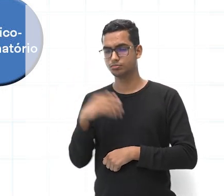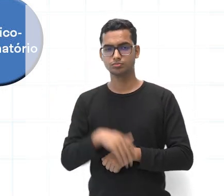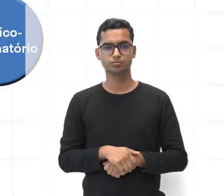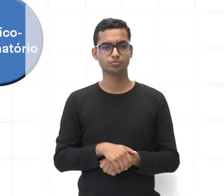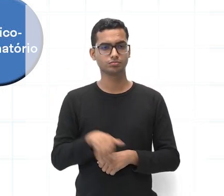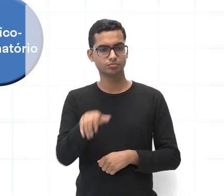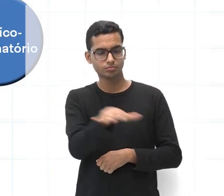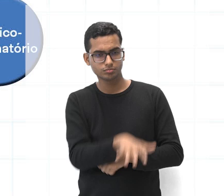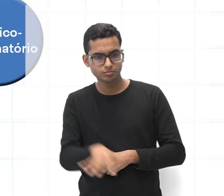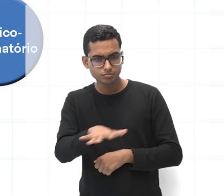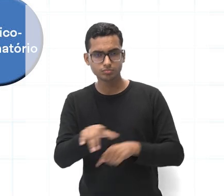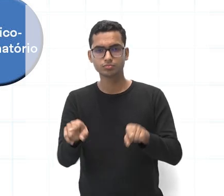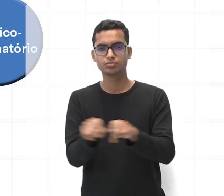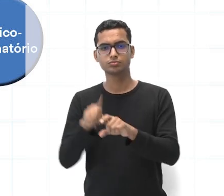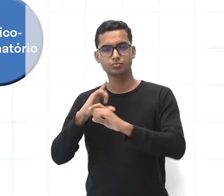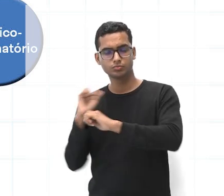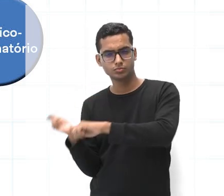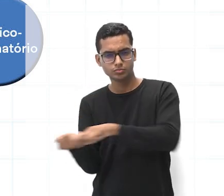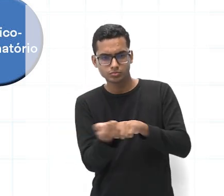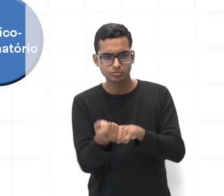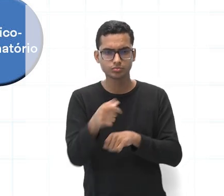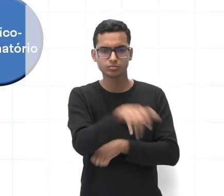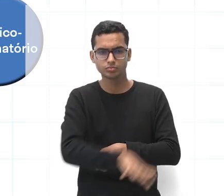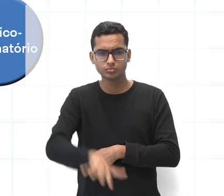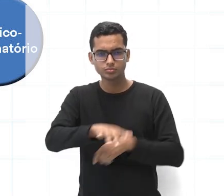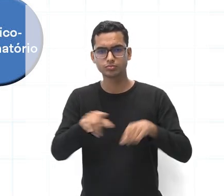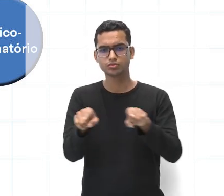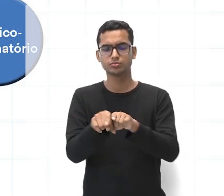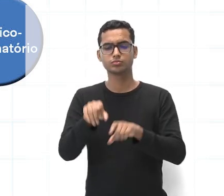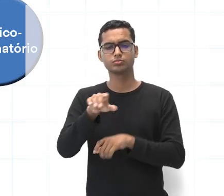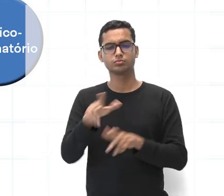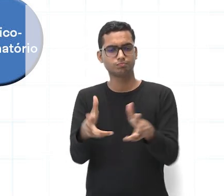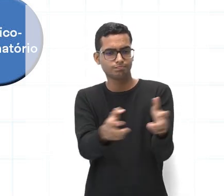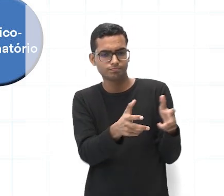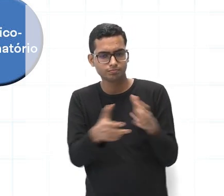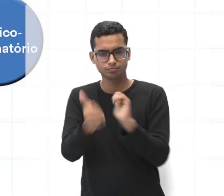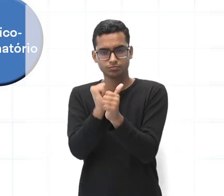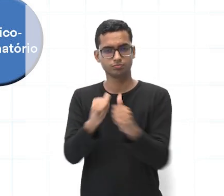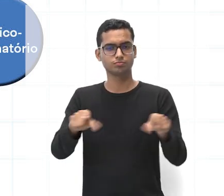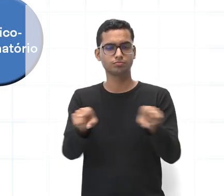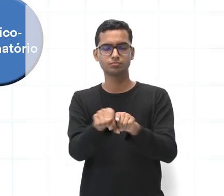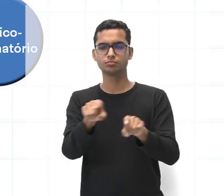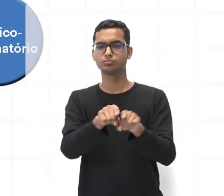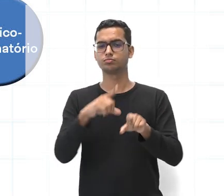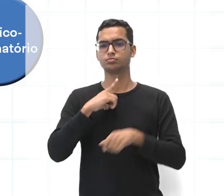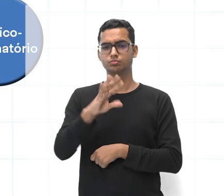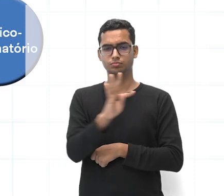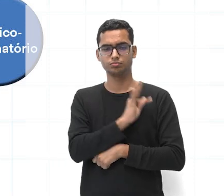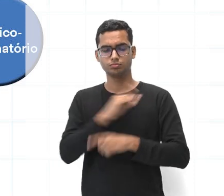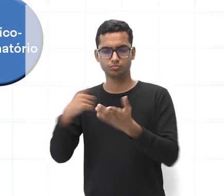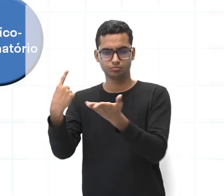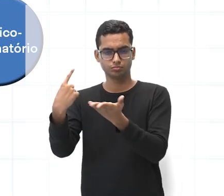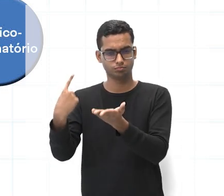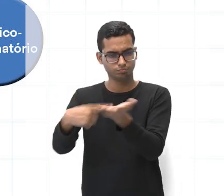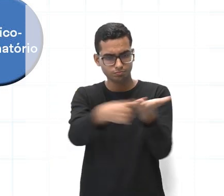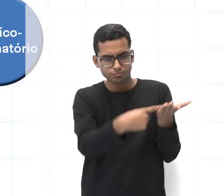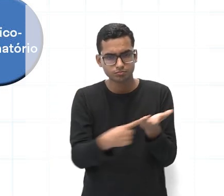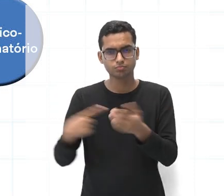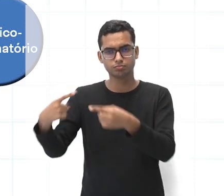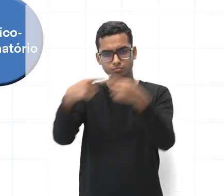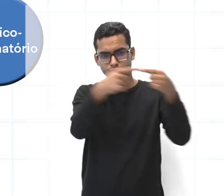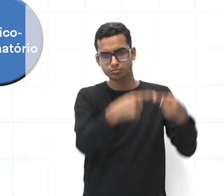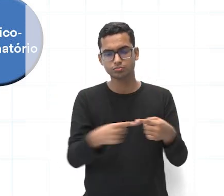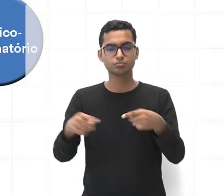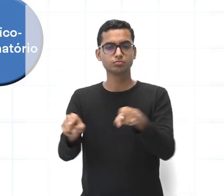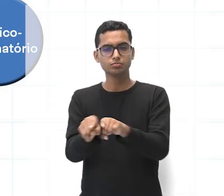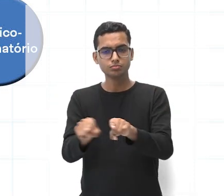e taco, esporte de invasão, os e-sports, que são os esportes eletrônicos, os esportes técnico combinatório, os esportes de